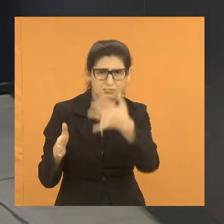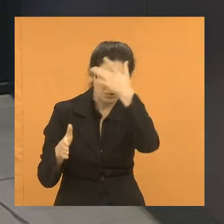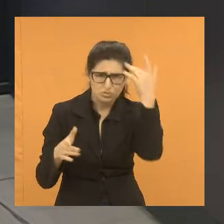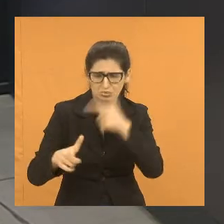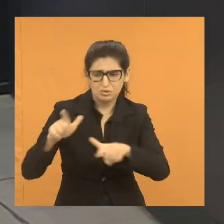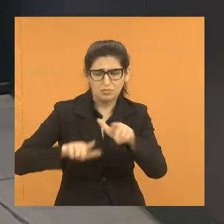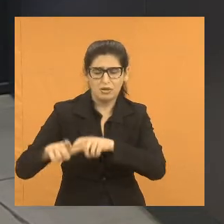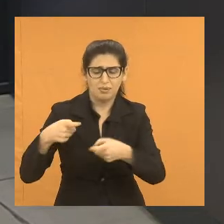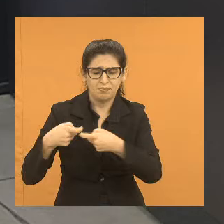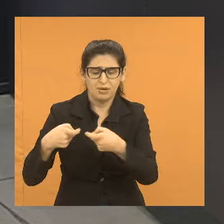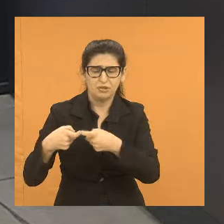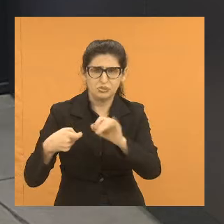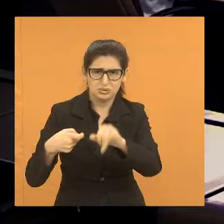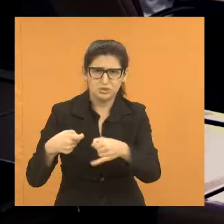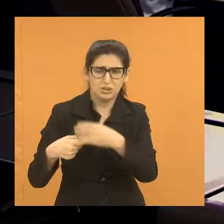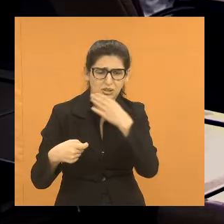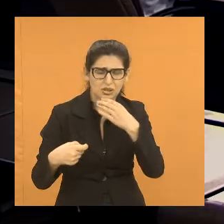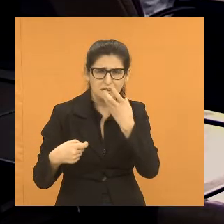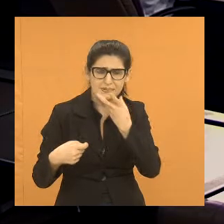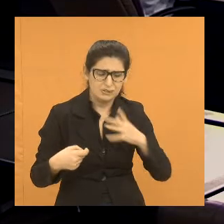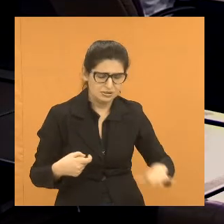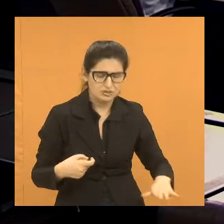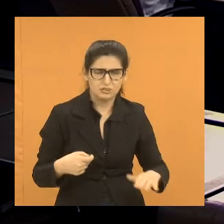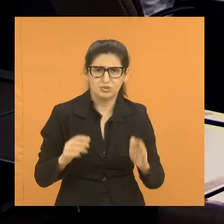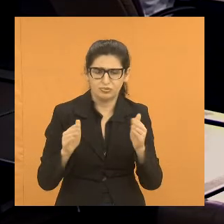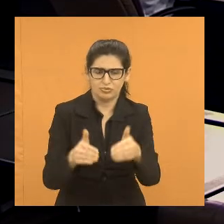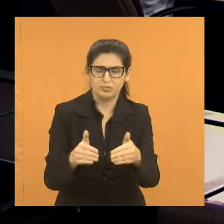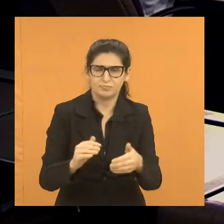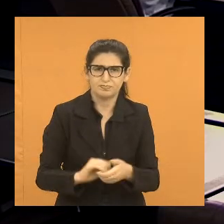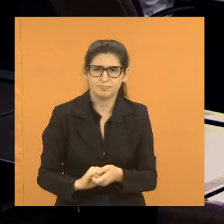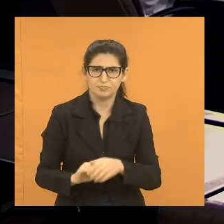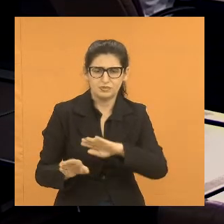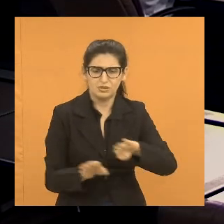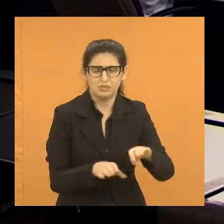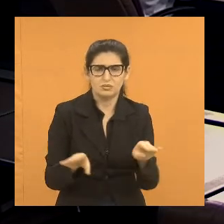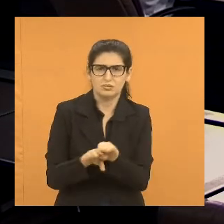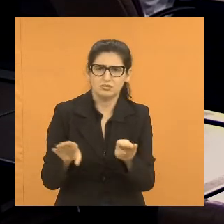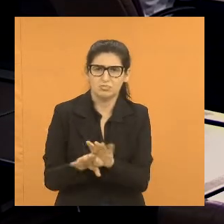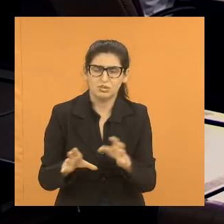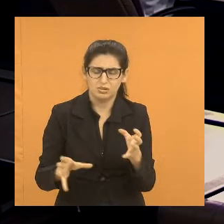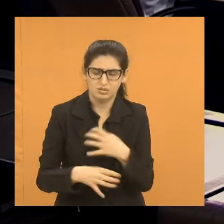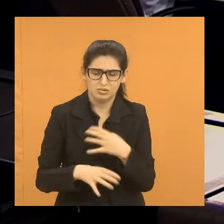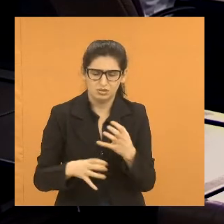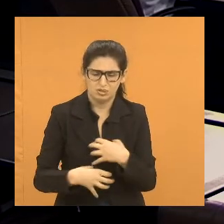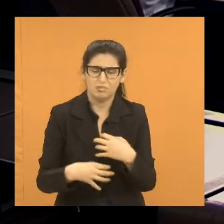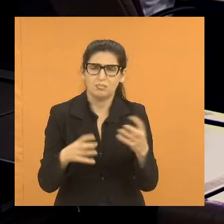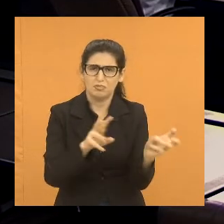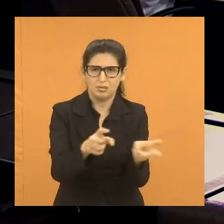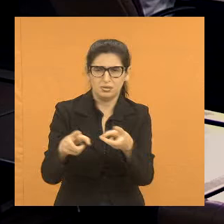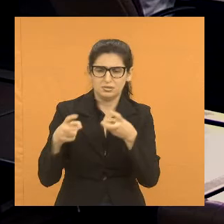Agora, uma questão também que eu estou... também a questão dos exames, também a gente vê que também tem